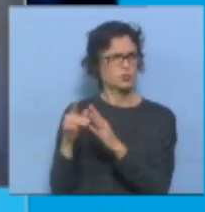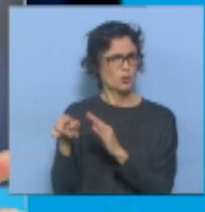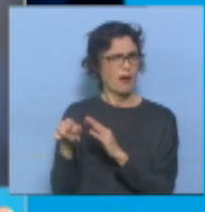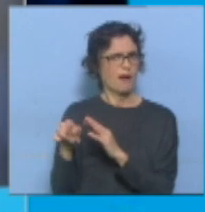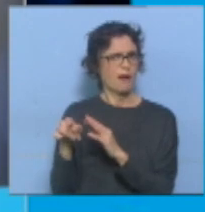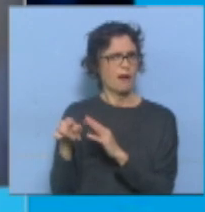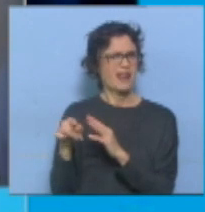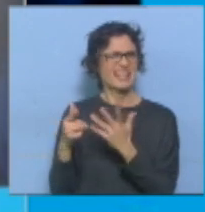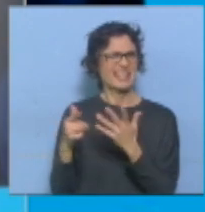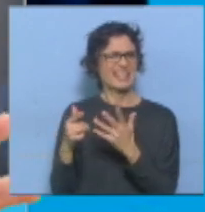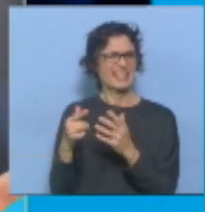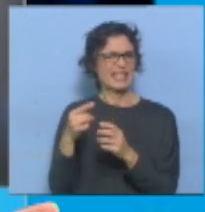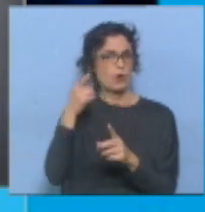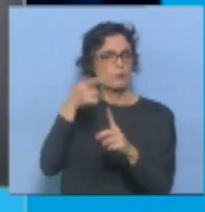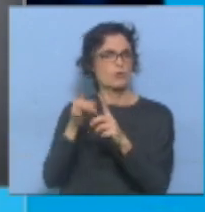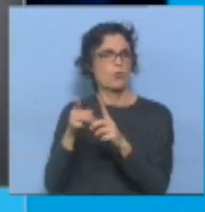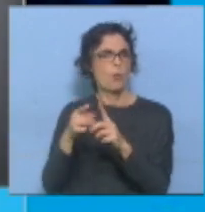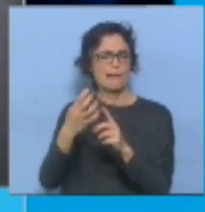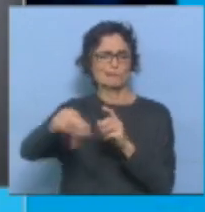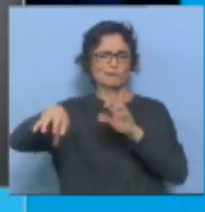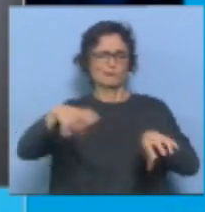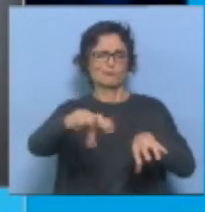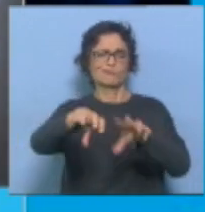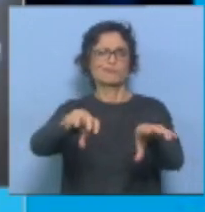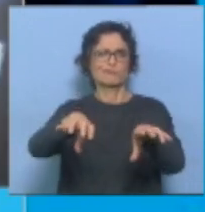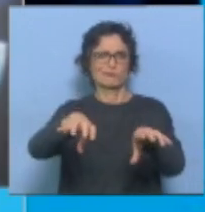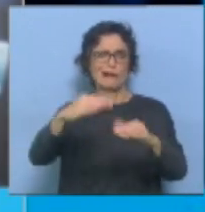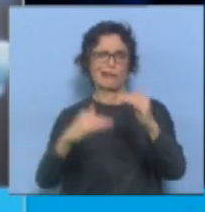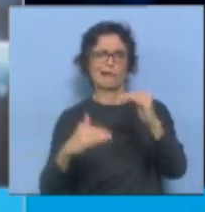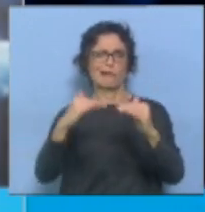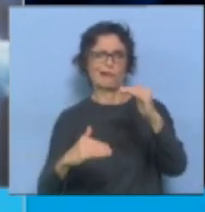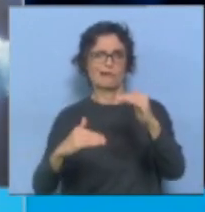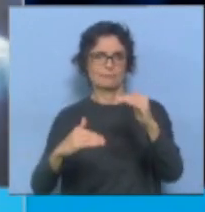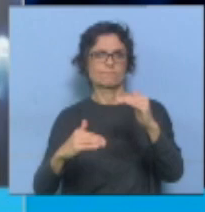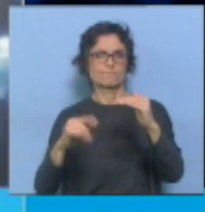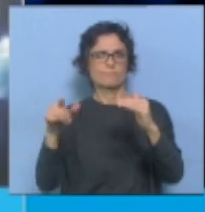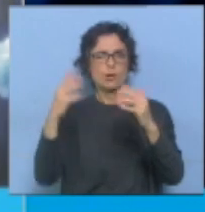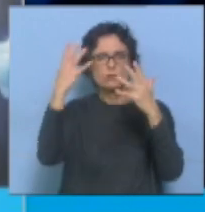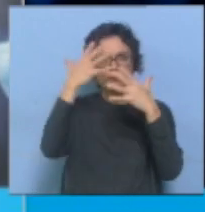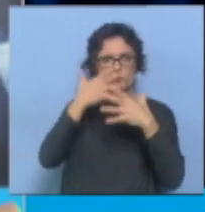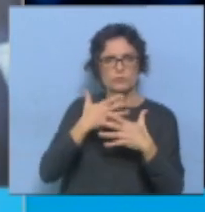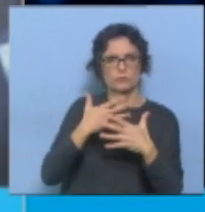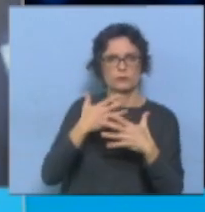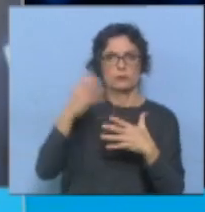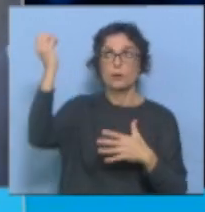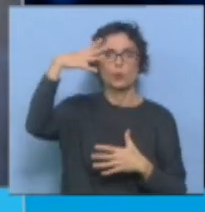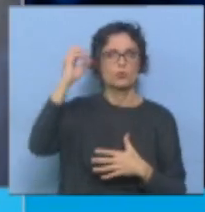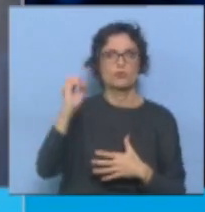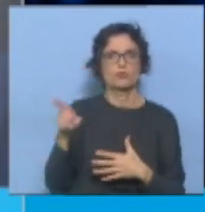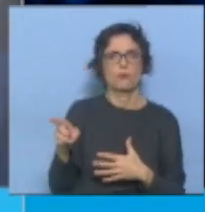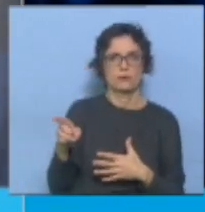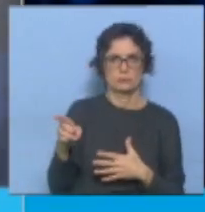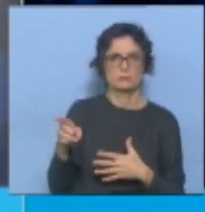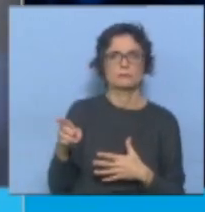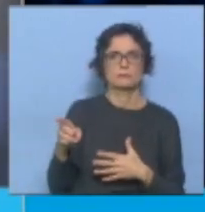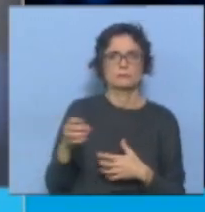a discrepância social, a desigualdade, as tensões, que são sinónimos, são expressões das trevas e